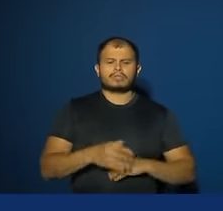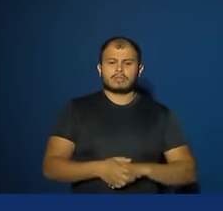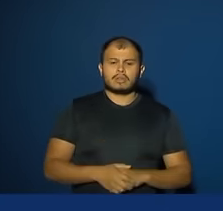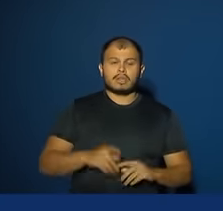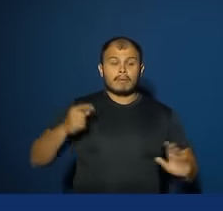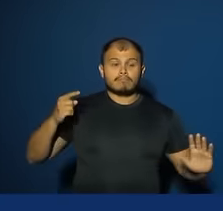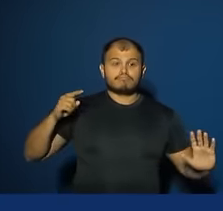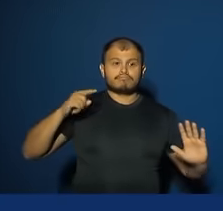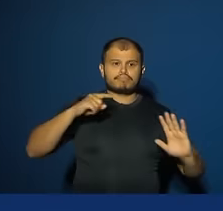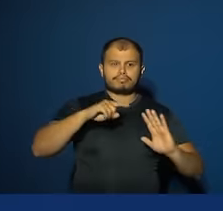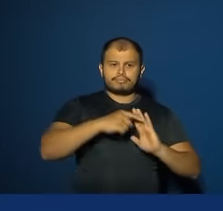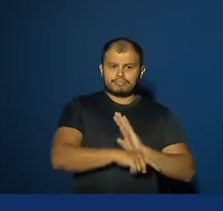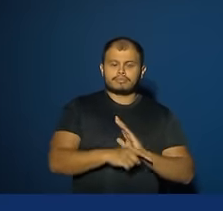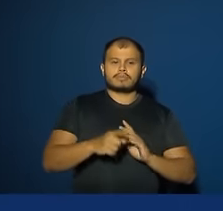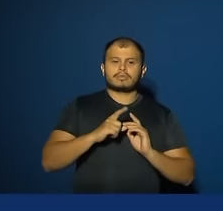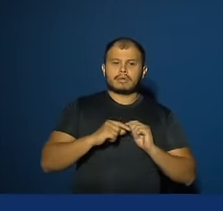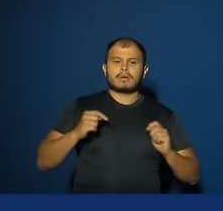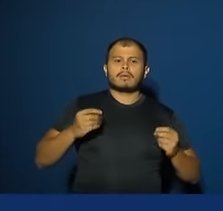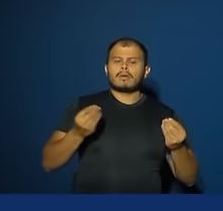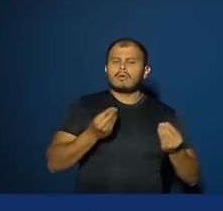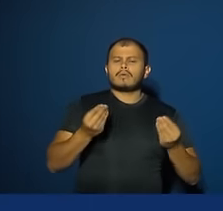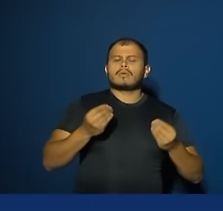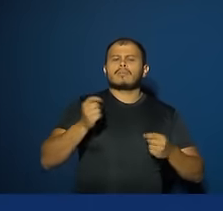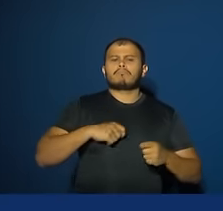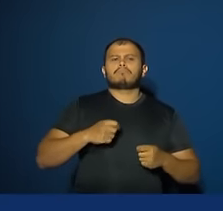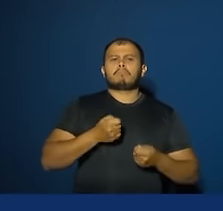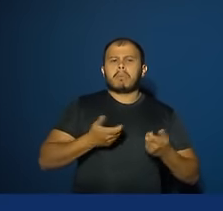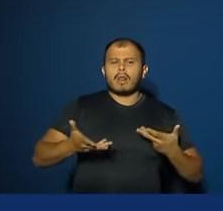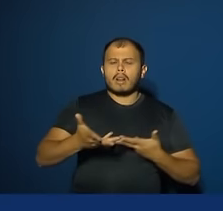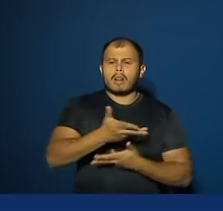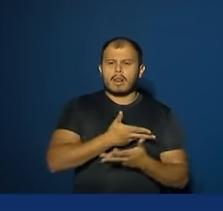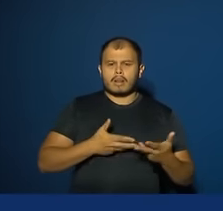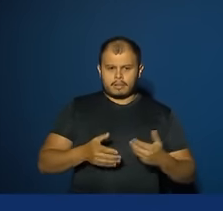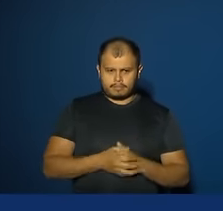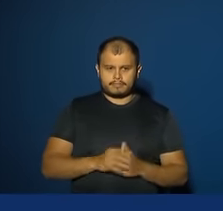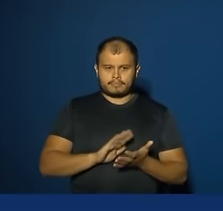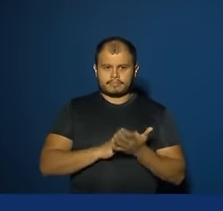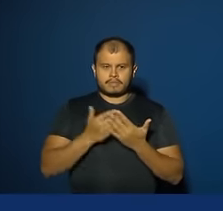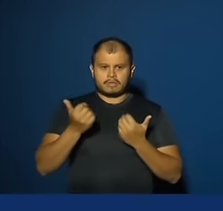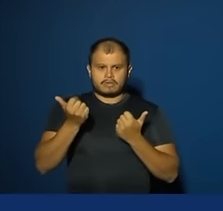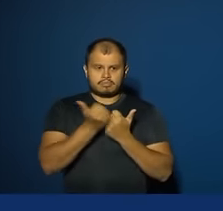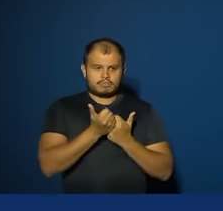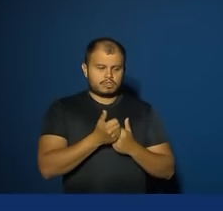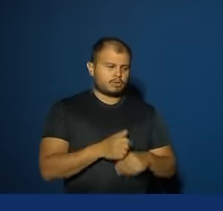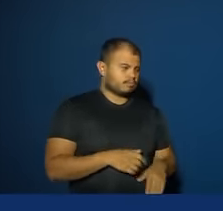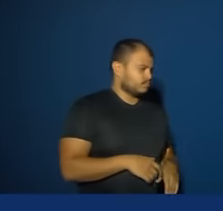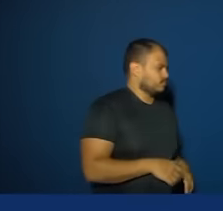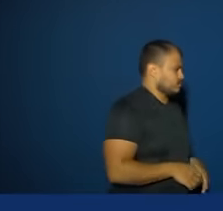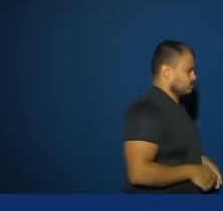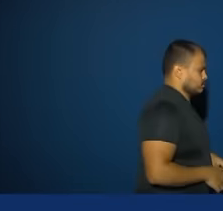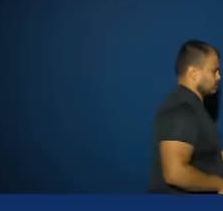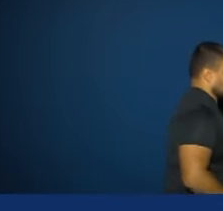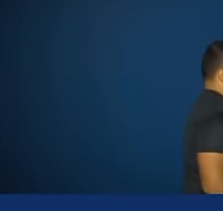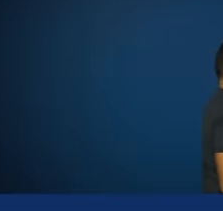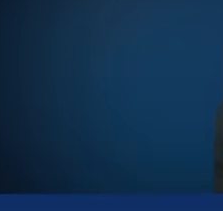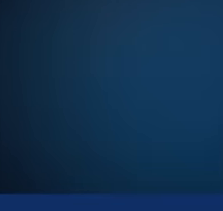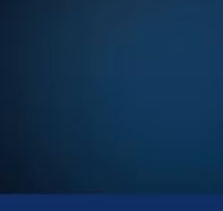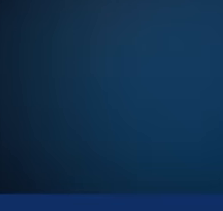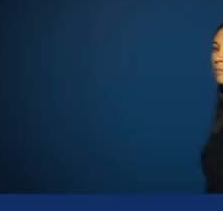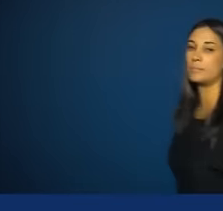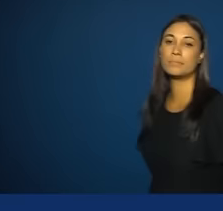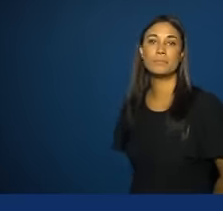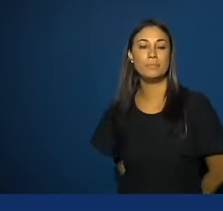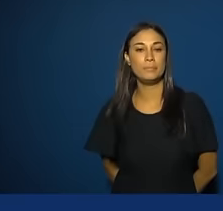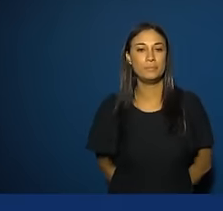profunda mudança de relação de forças entre executivo e legislativo o Lula a qual você se refere de 20 anos atrás